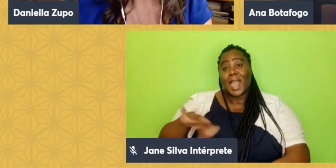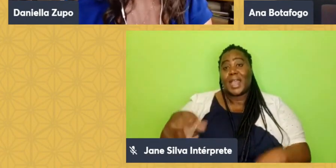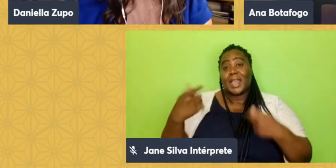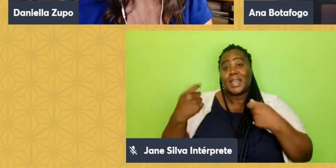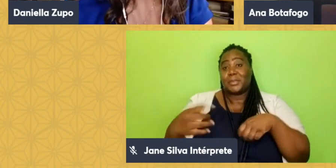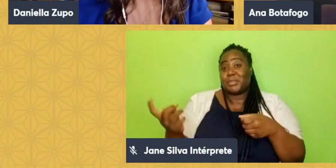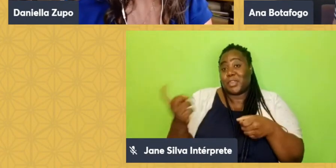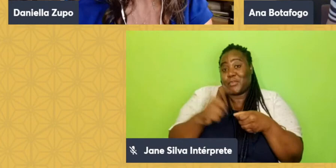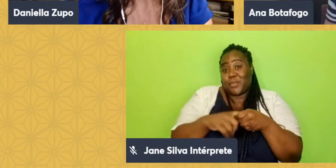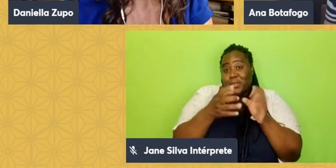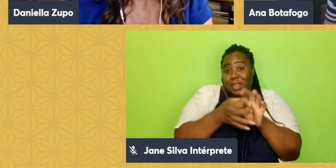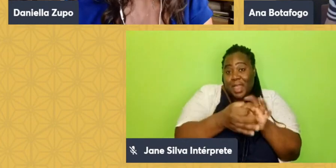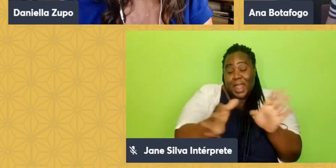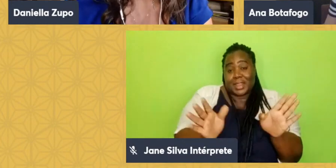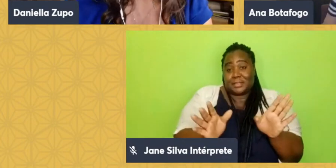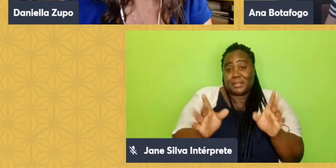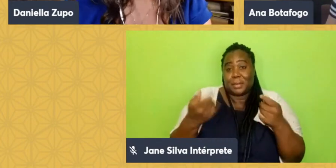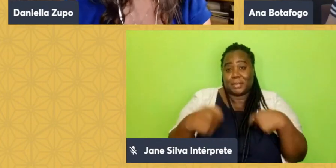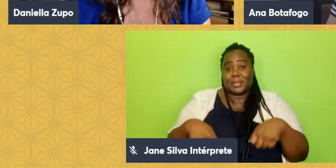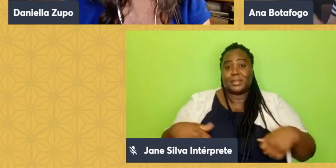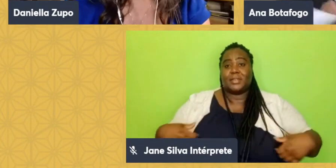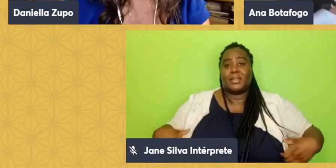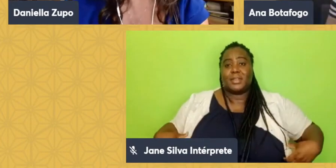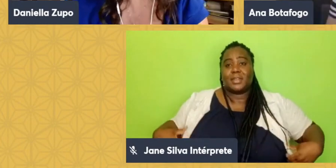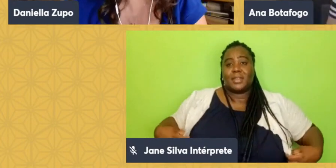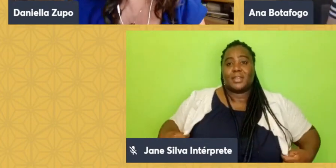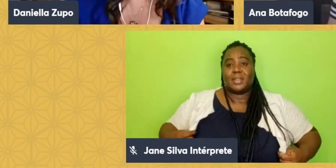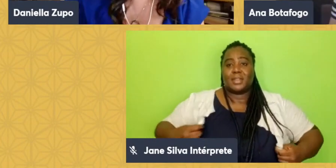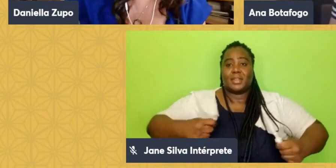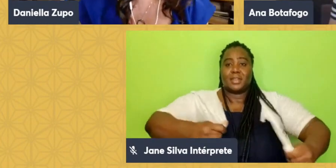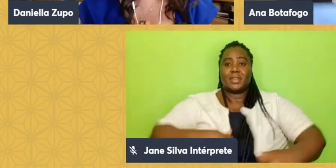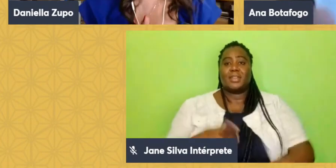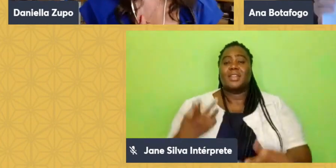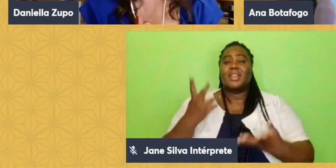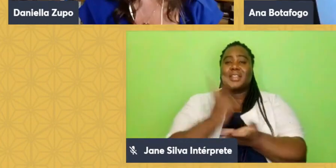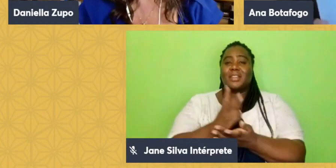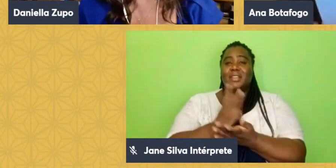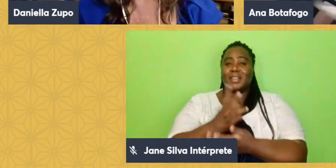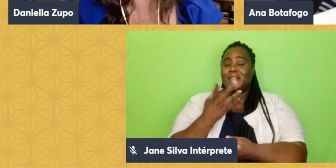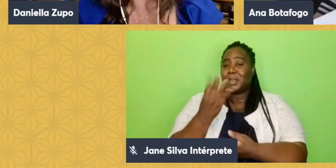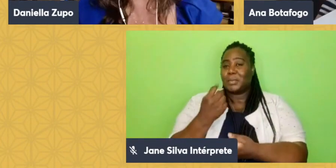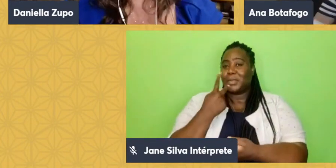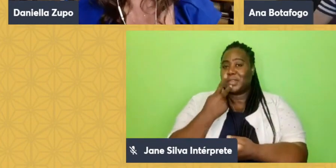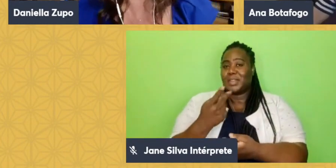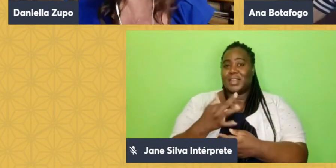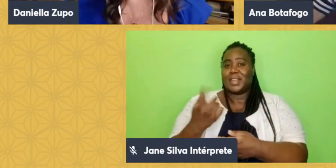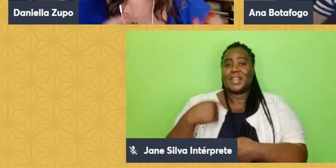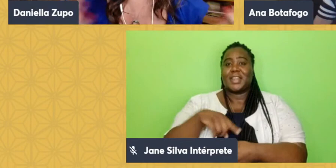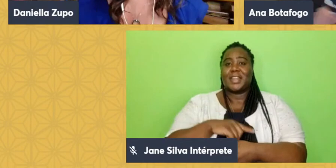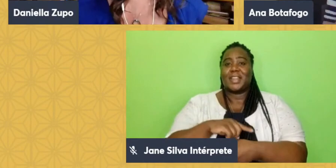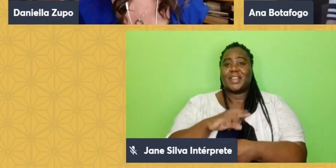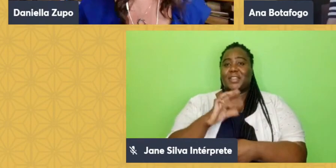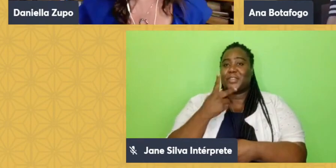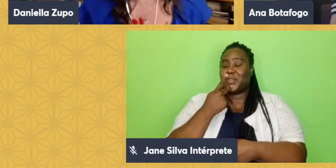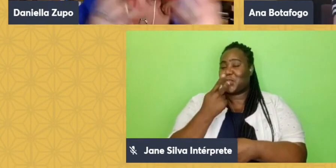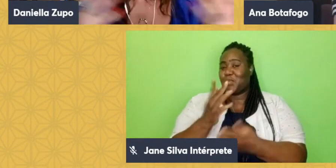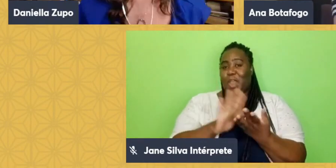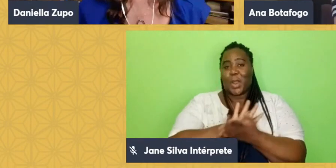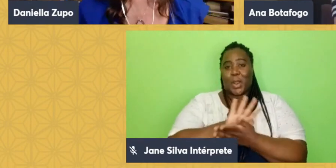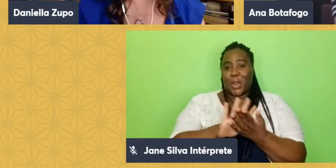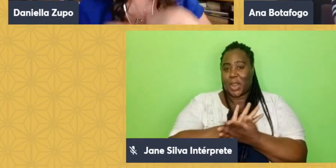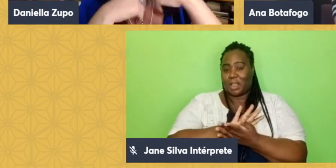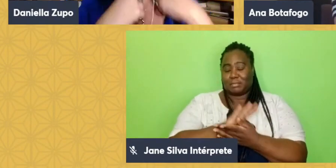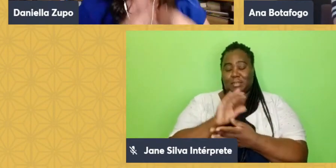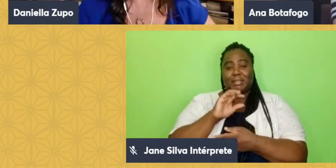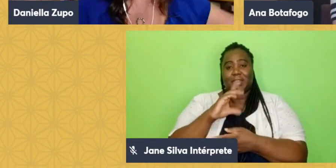voltar a ser espontânea Isto é um caminhão de nossa própria coisa né como eu te falei a gente não falou nem não